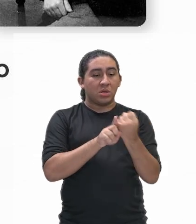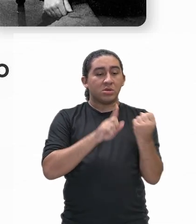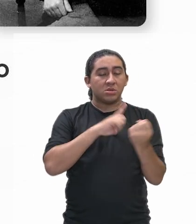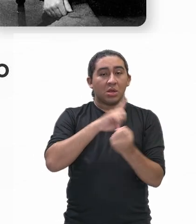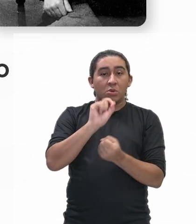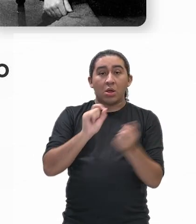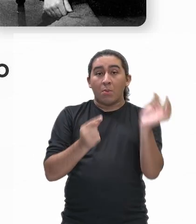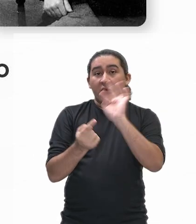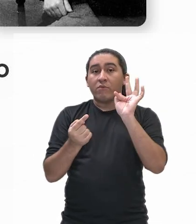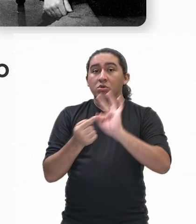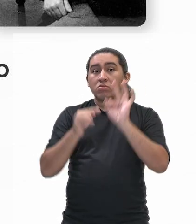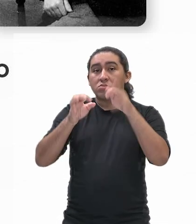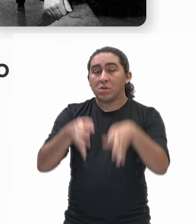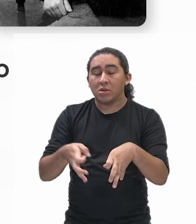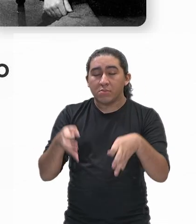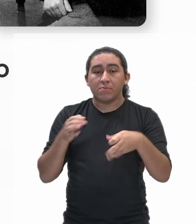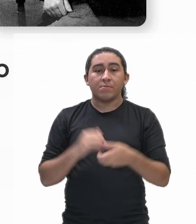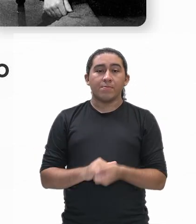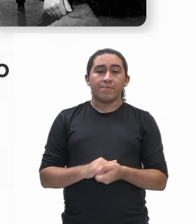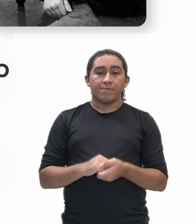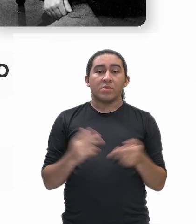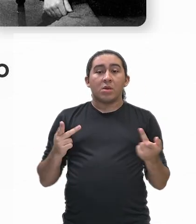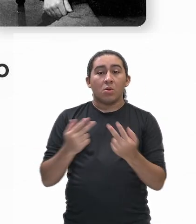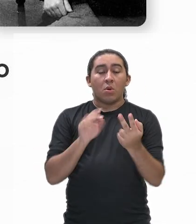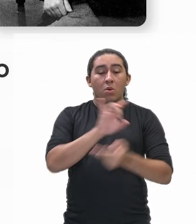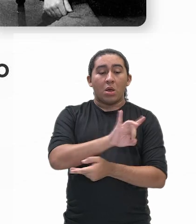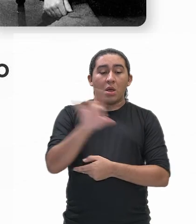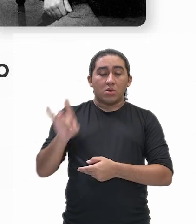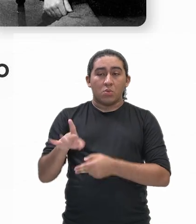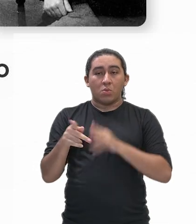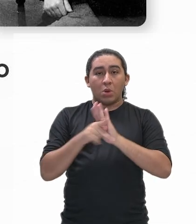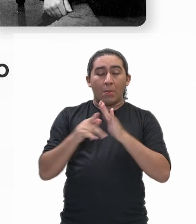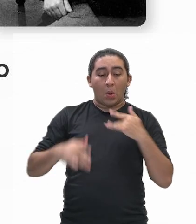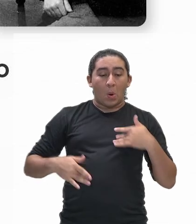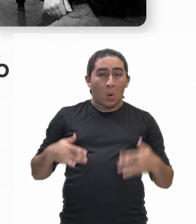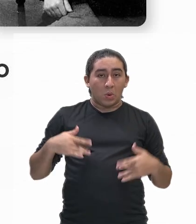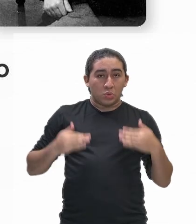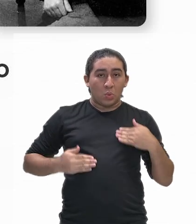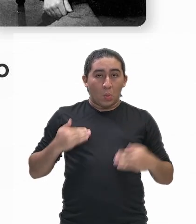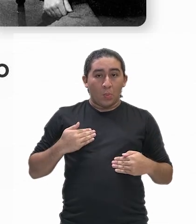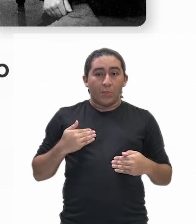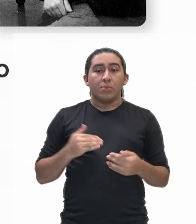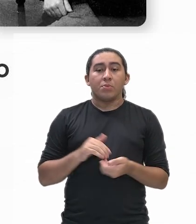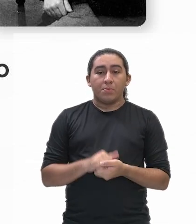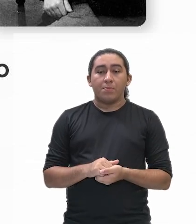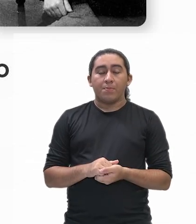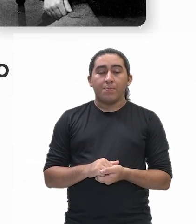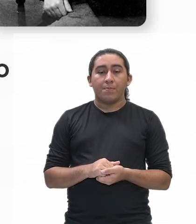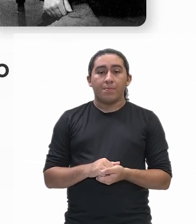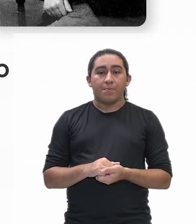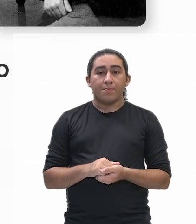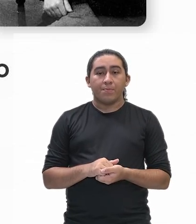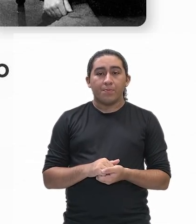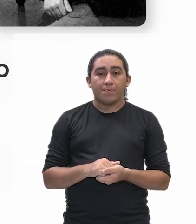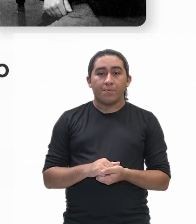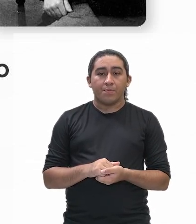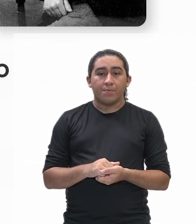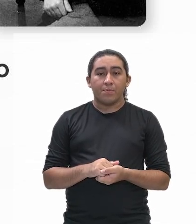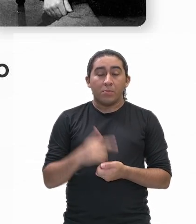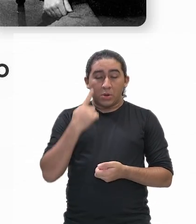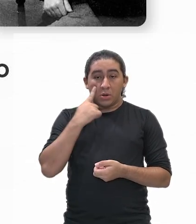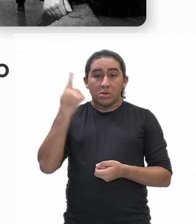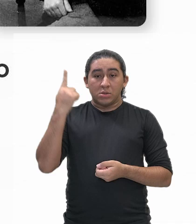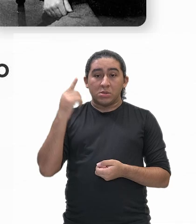uma função, assim como cada um dos órgãos humanos. Então, para esse teórico, principalmente